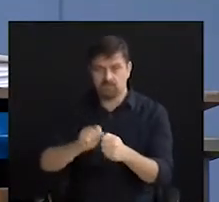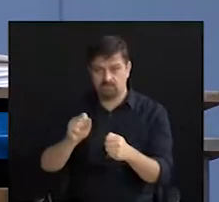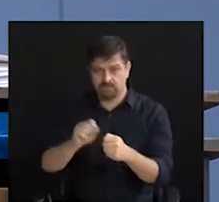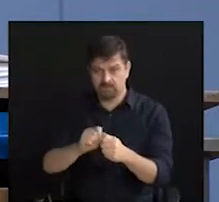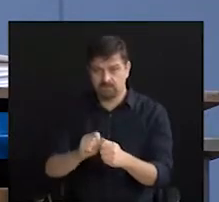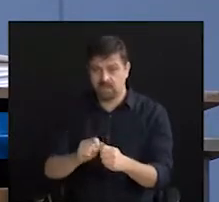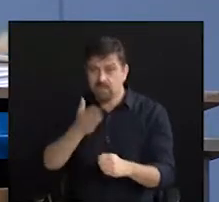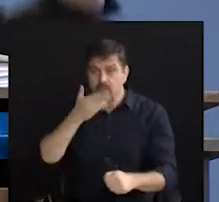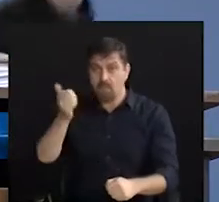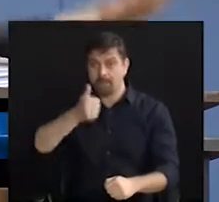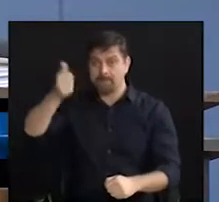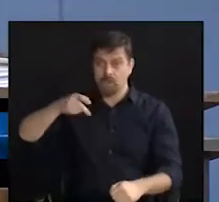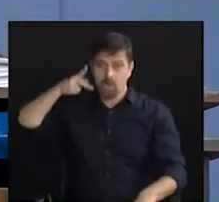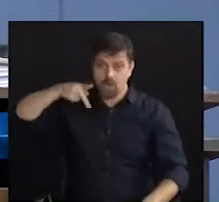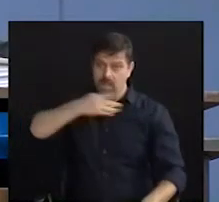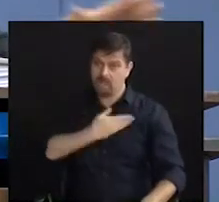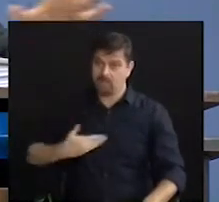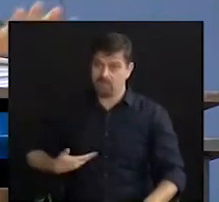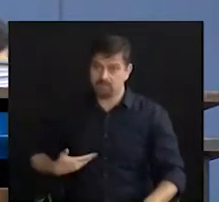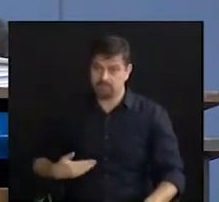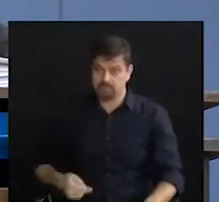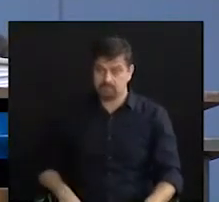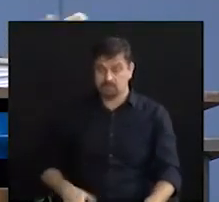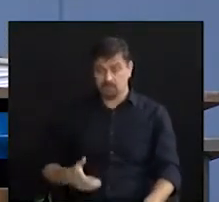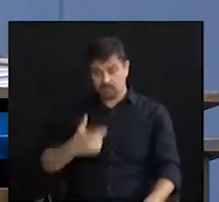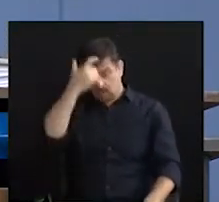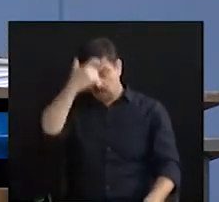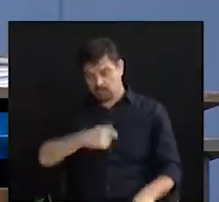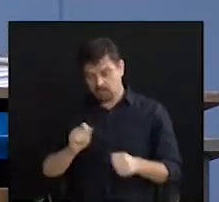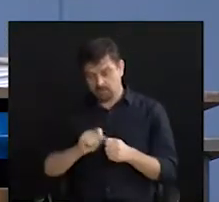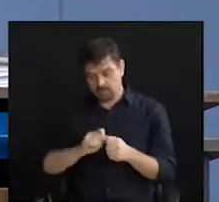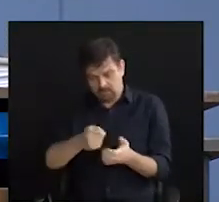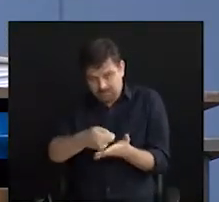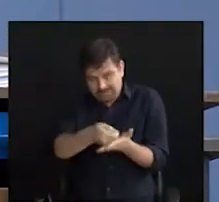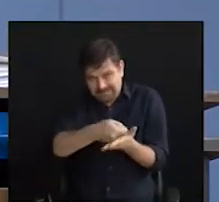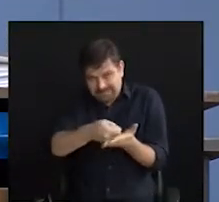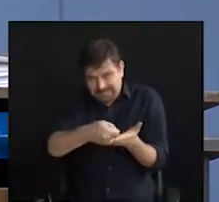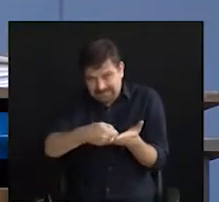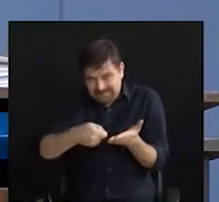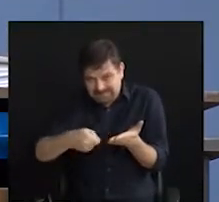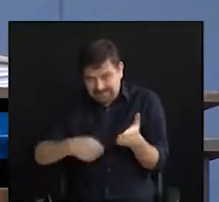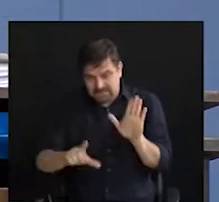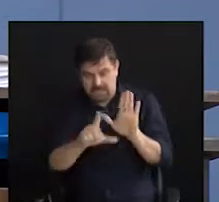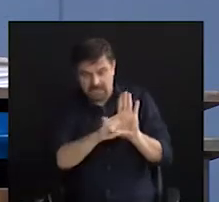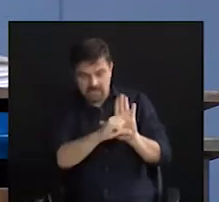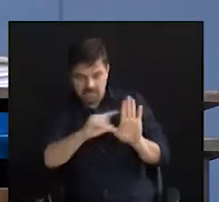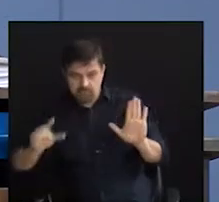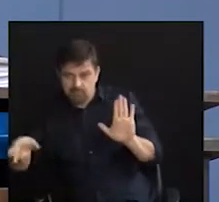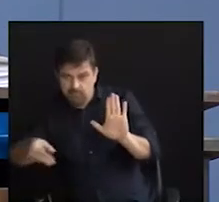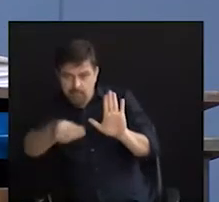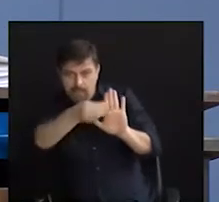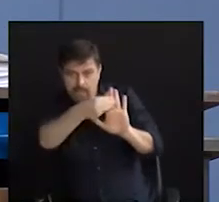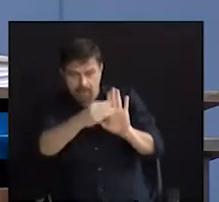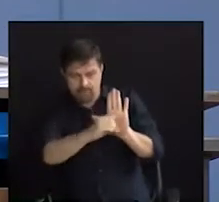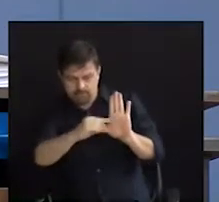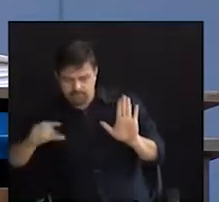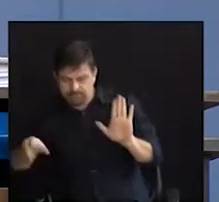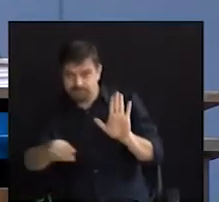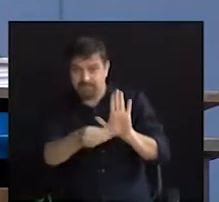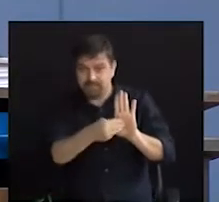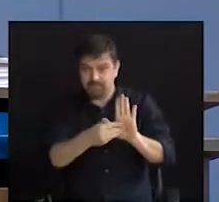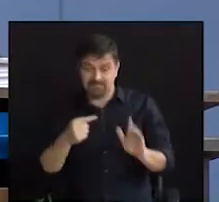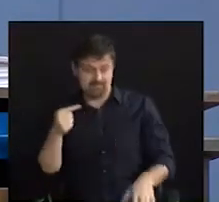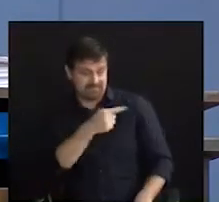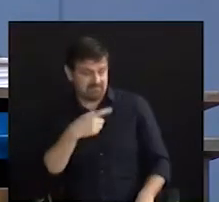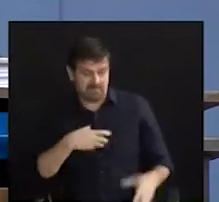das políticas públicas. E aí é nesse sentido que a gente apresentou uma série de emendas e boa parte delas acaba de ser